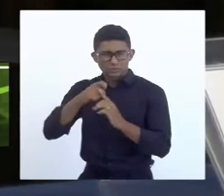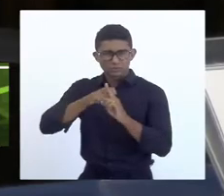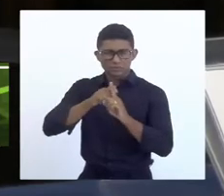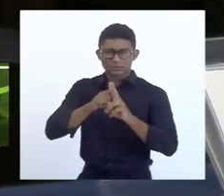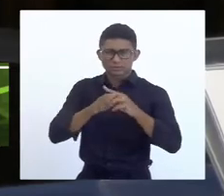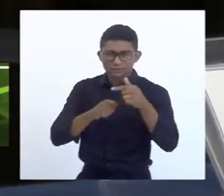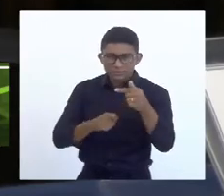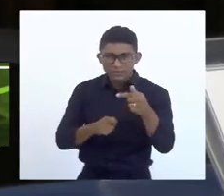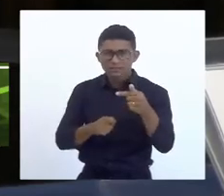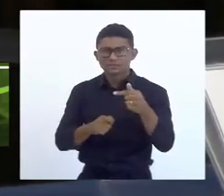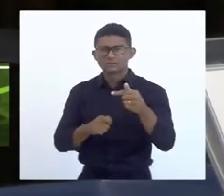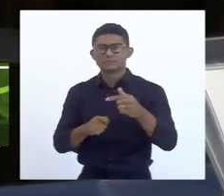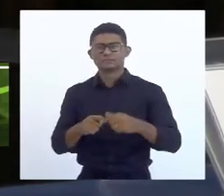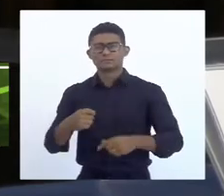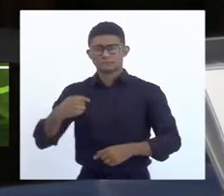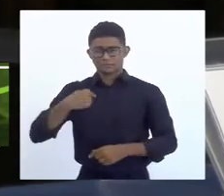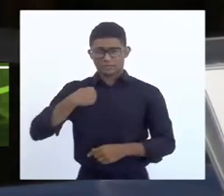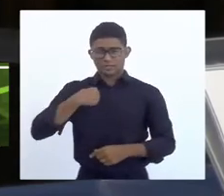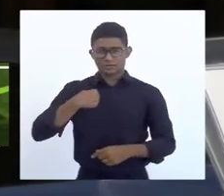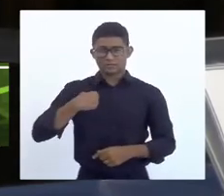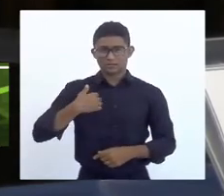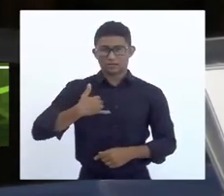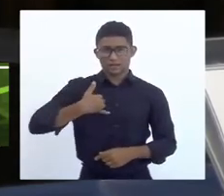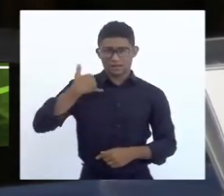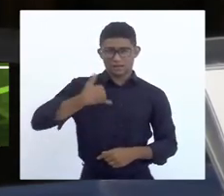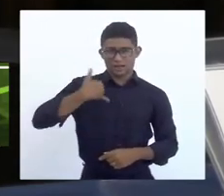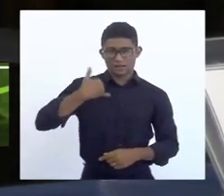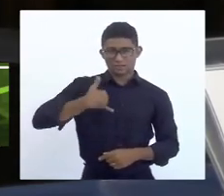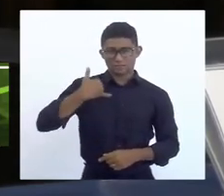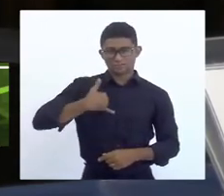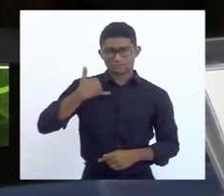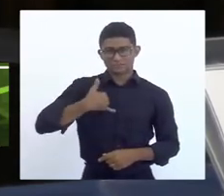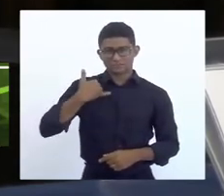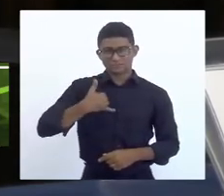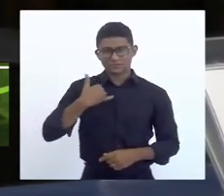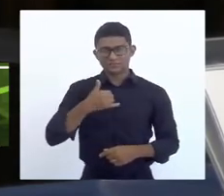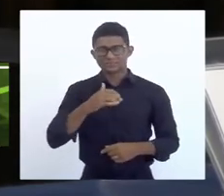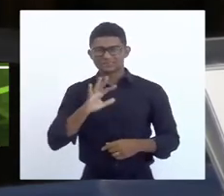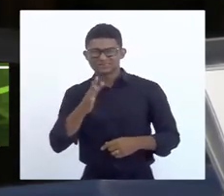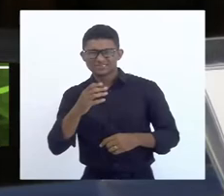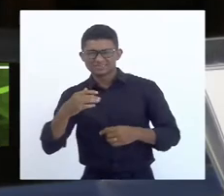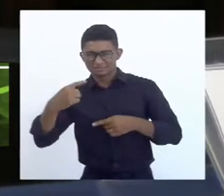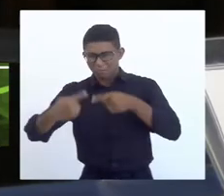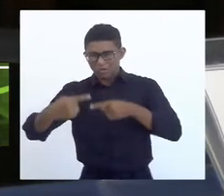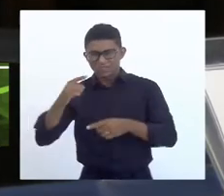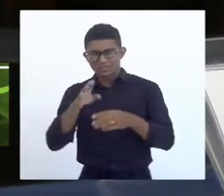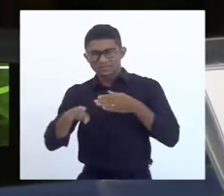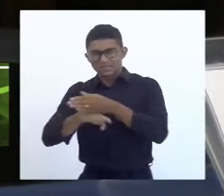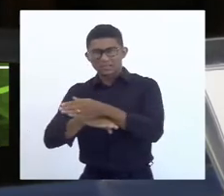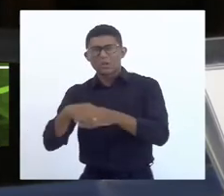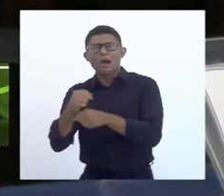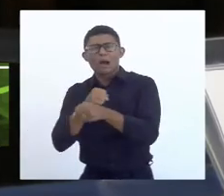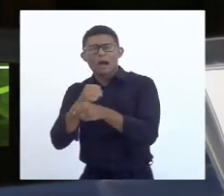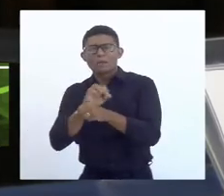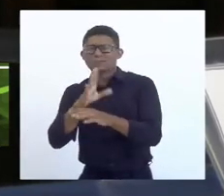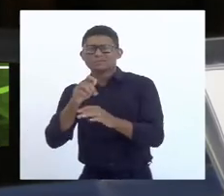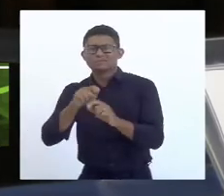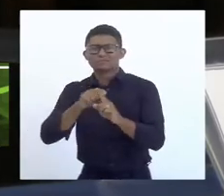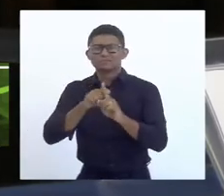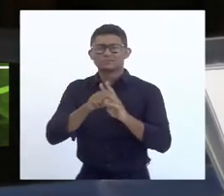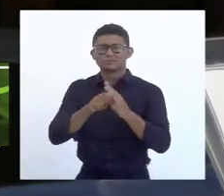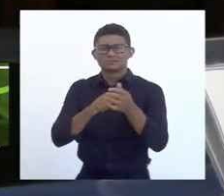Eu tenho menos de 11 meses de vida parlamentar, mas de vida pública eu tenho mais